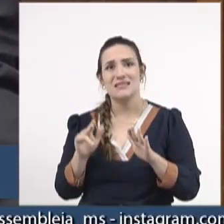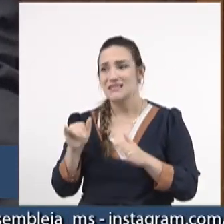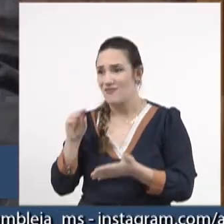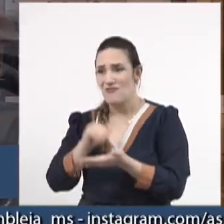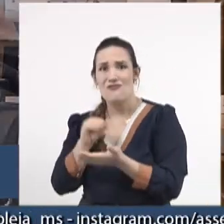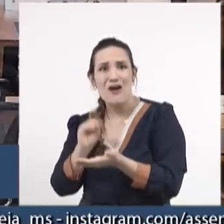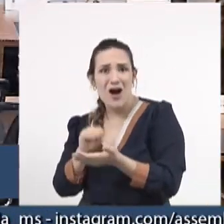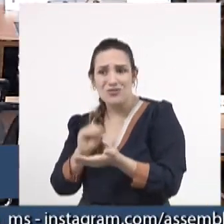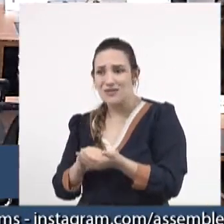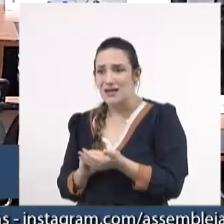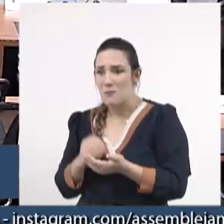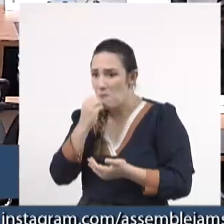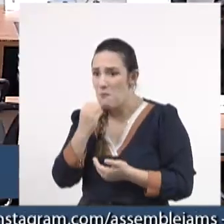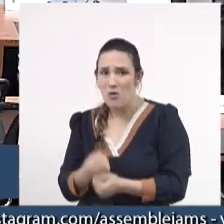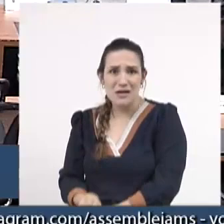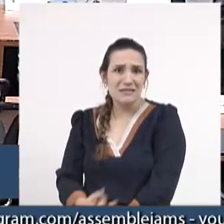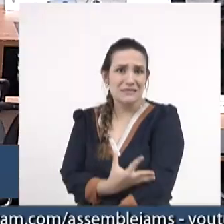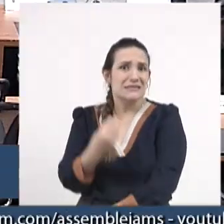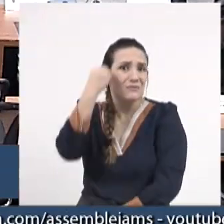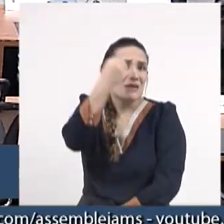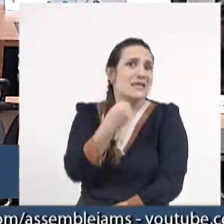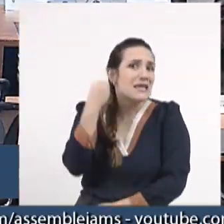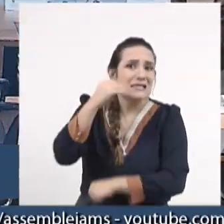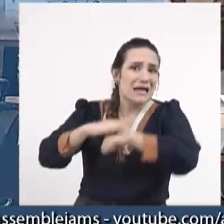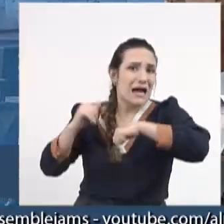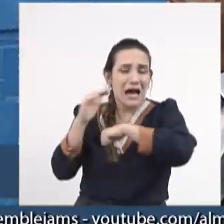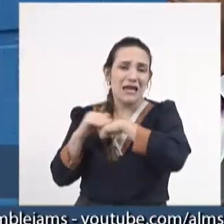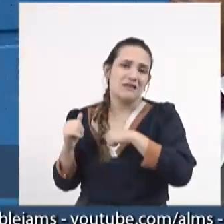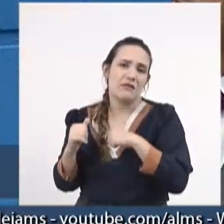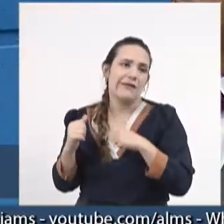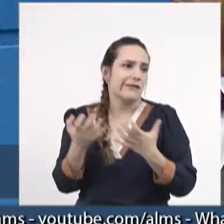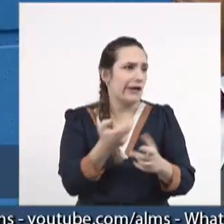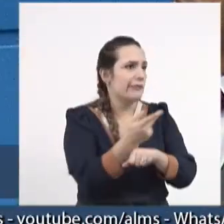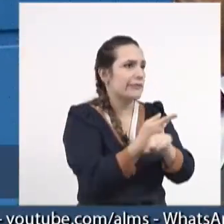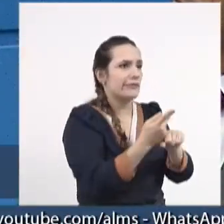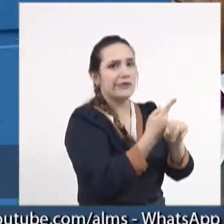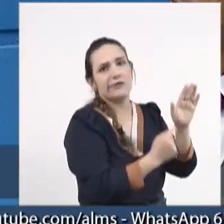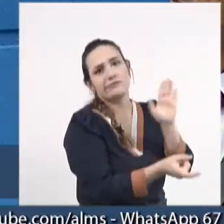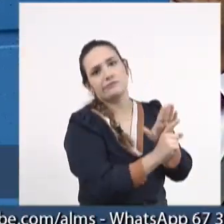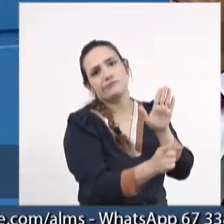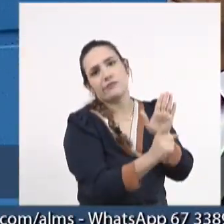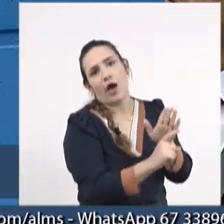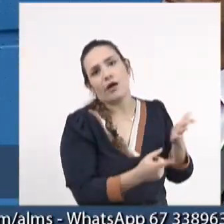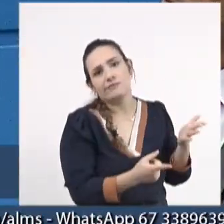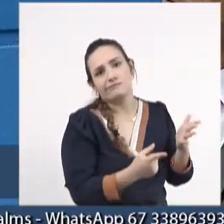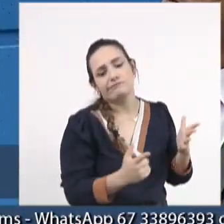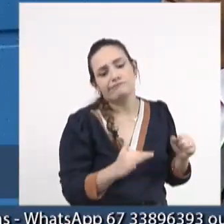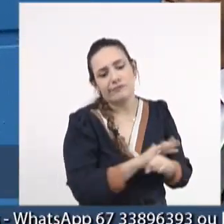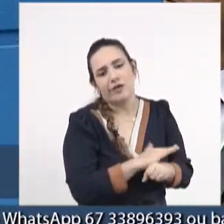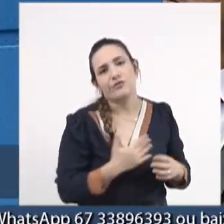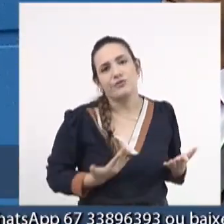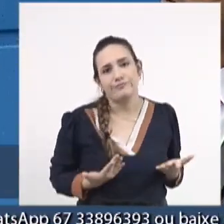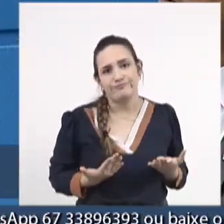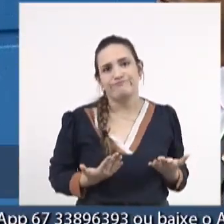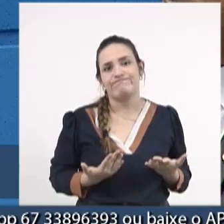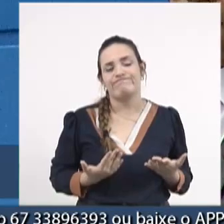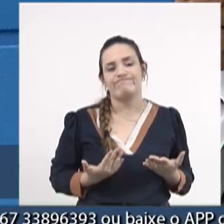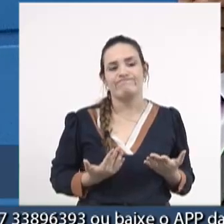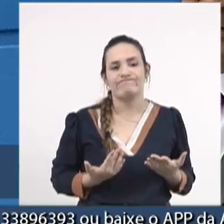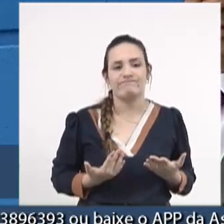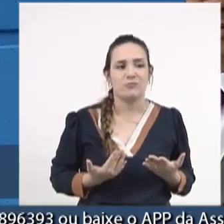Quer dizer, às vezes a criança, por ausência de afeto, busca fora do seio familiar, através